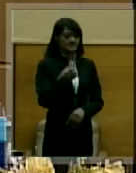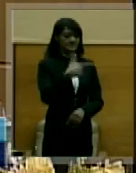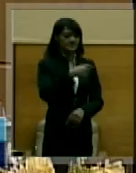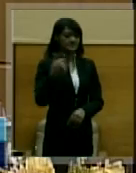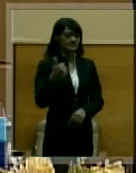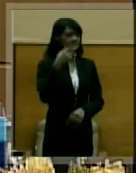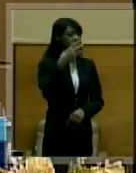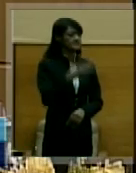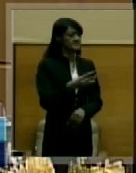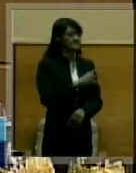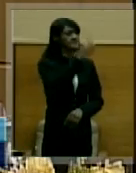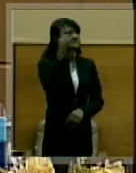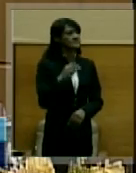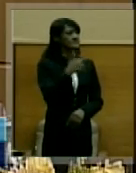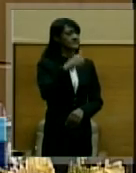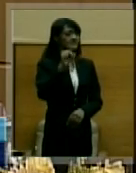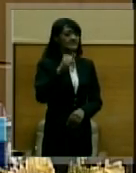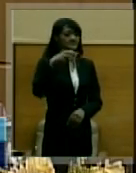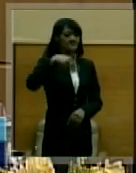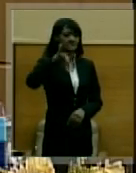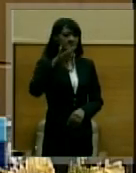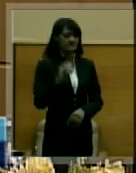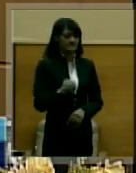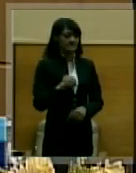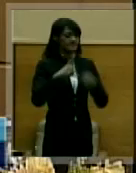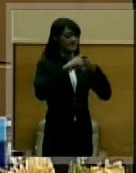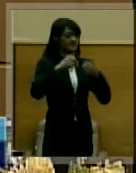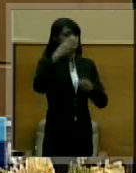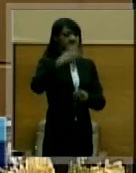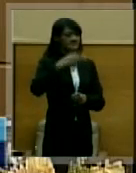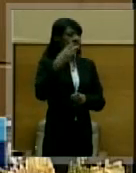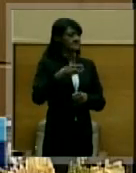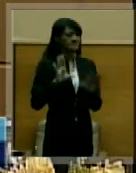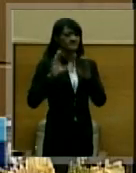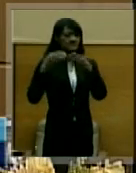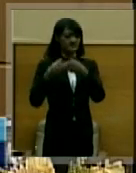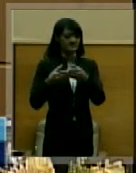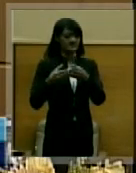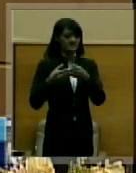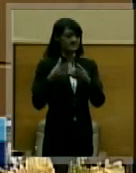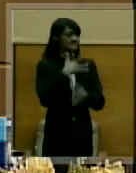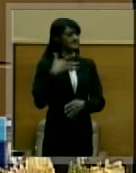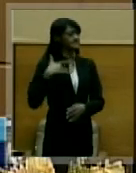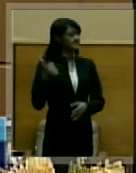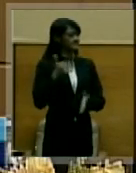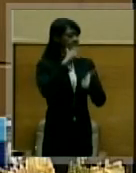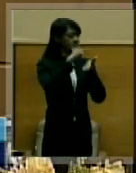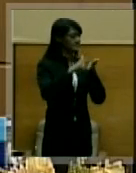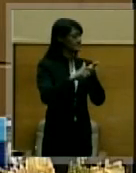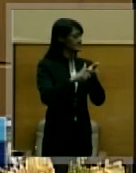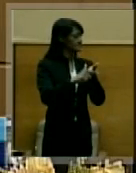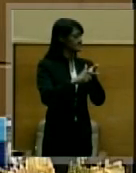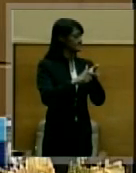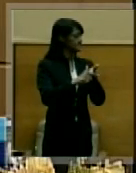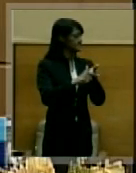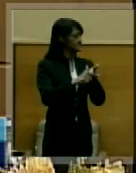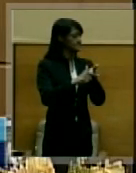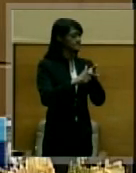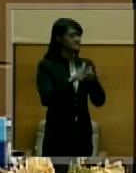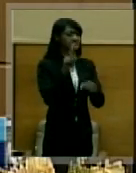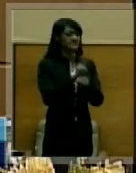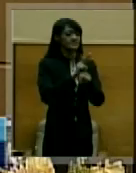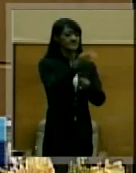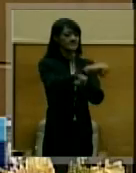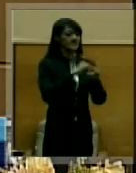06/2013, de 28 de maio de 2013, especialmente no seu artigo 3º, os membros da Comissão de Saúde, Higiene, Assistência e